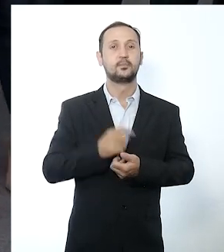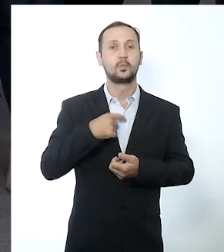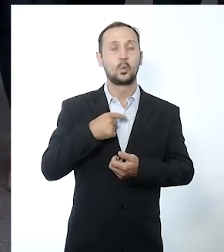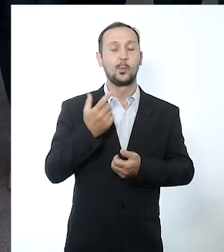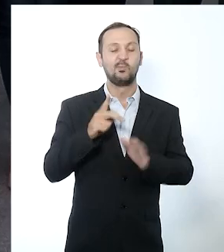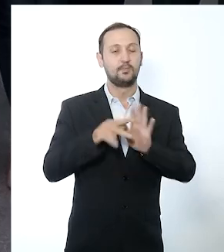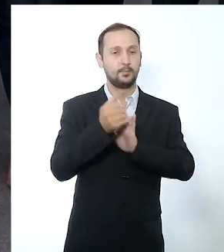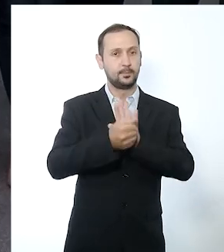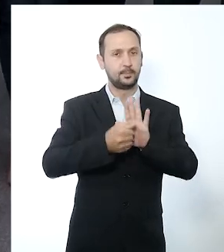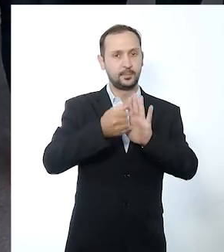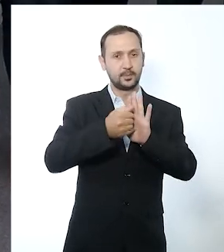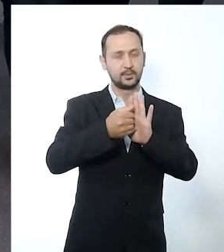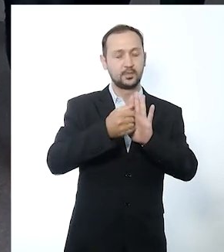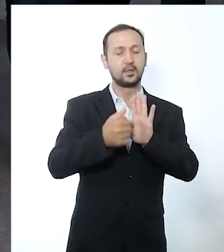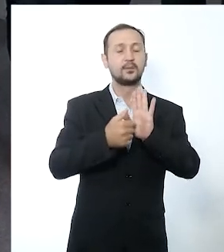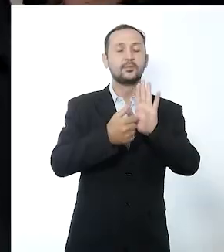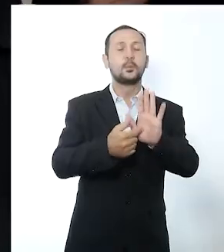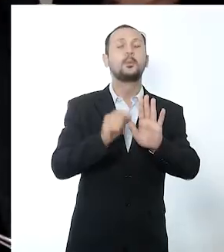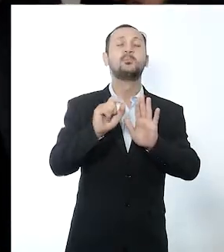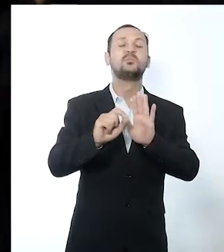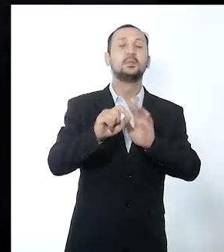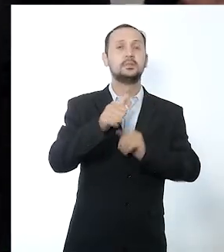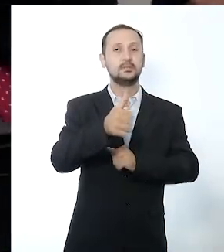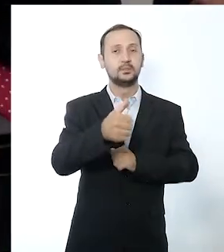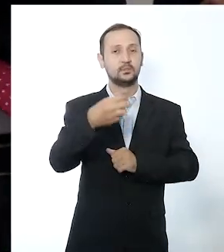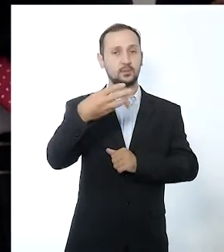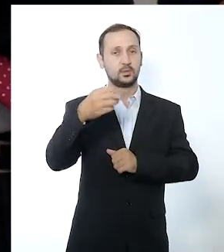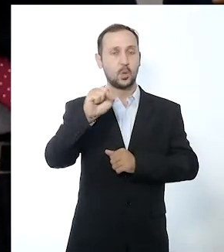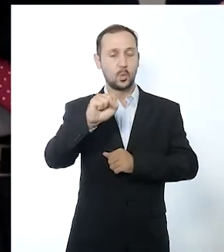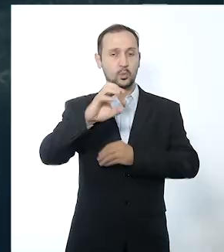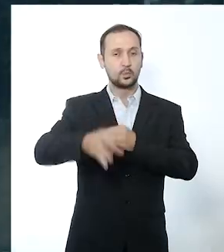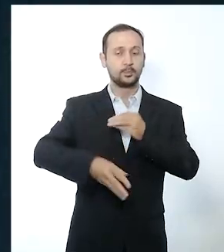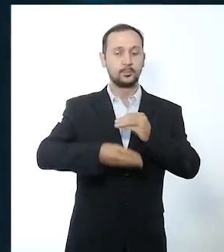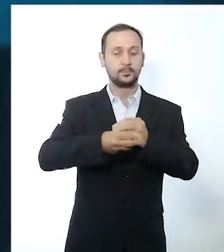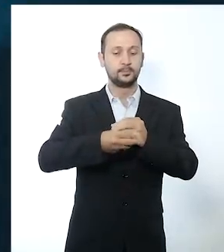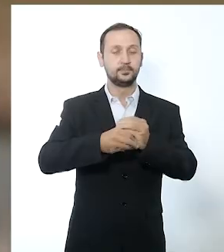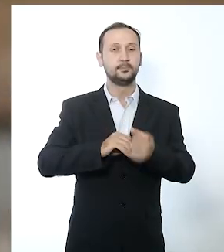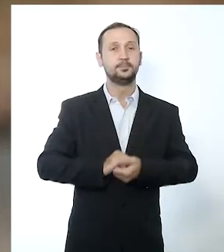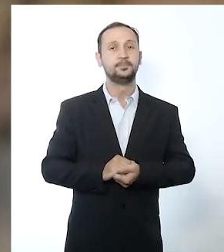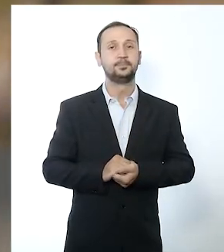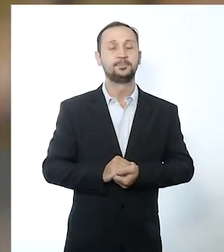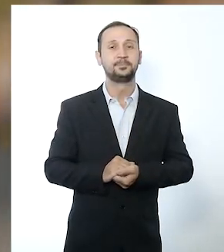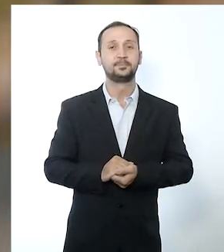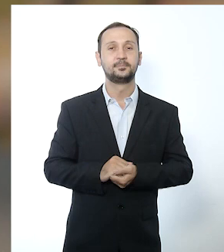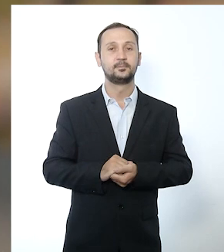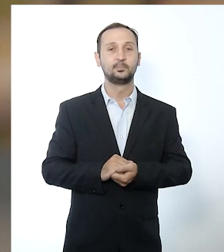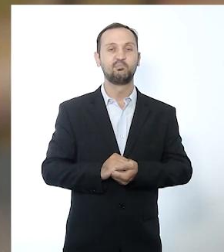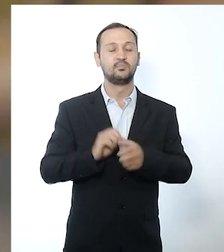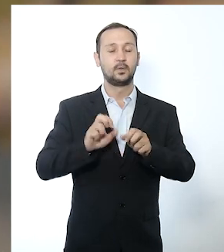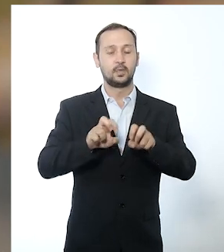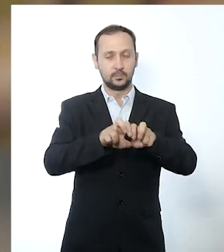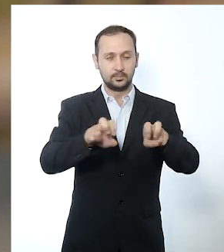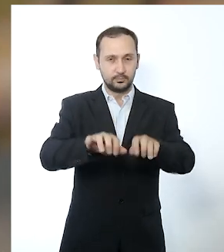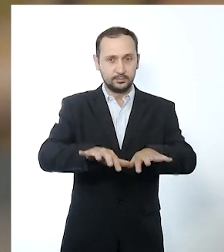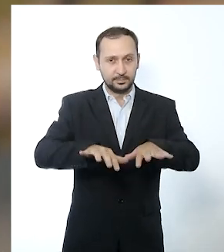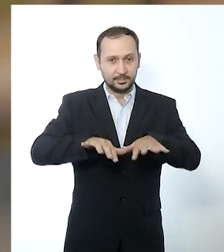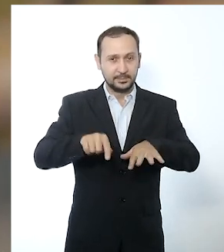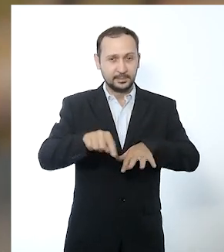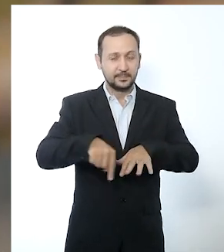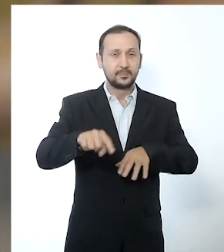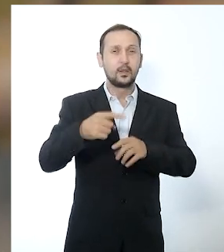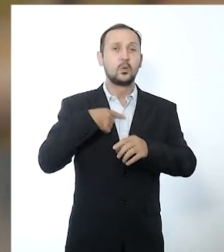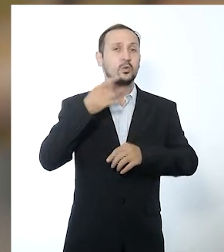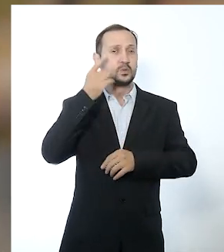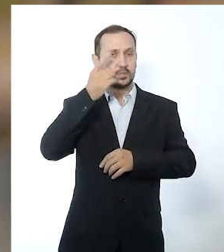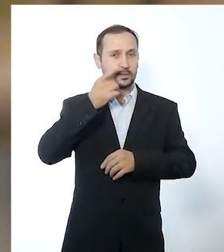projeto orçamentário foram apresentadas 138 emendas. No plenarinho Nelito Câmara,